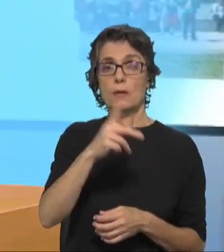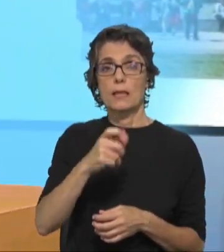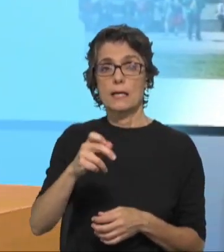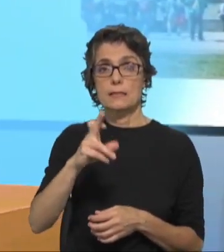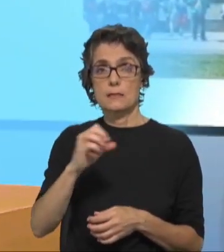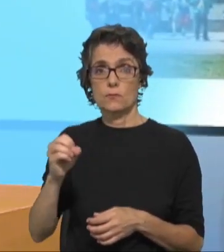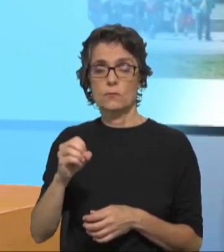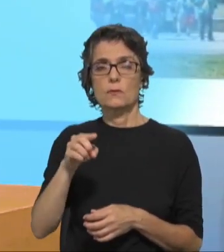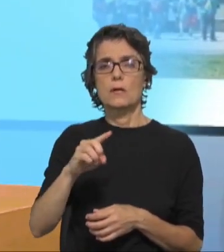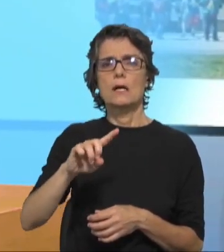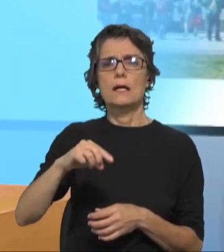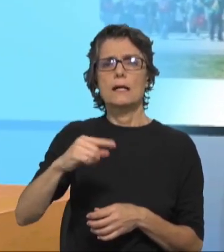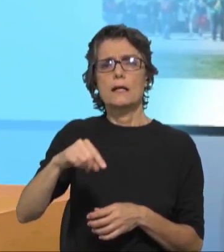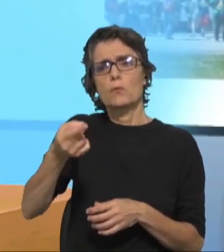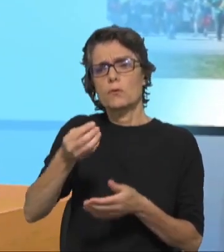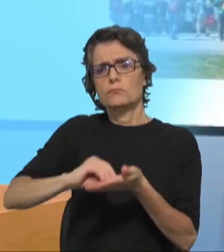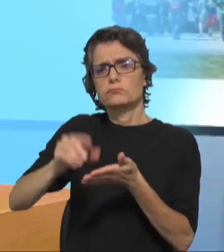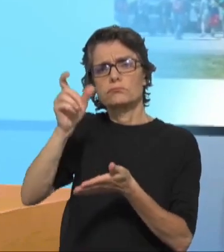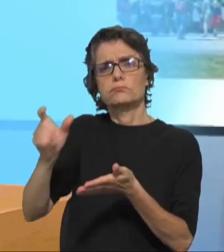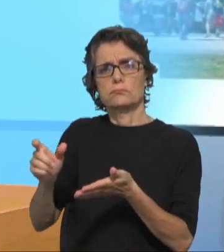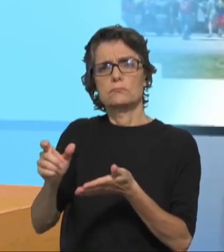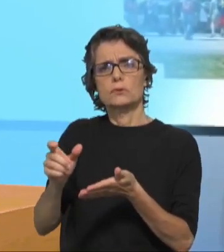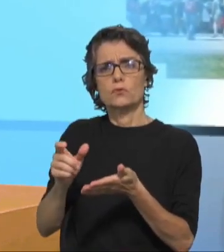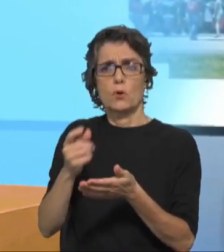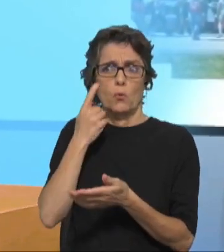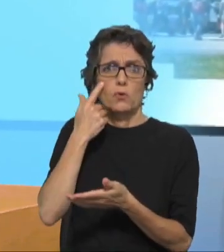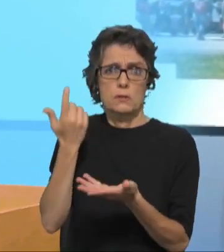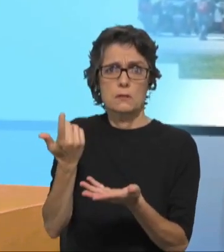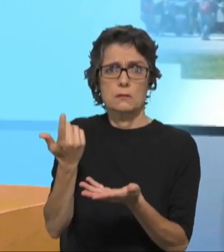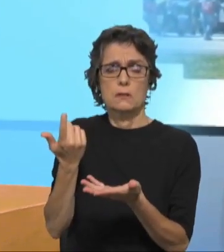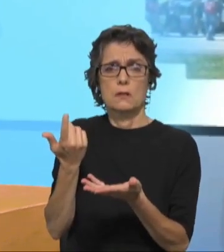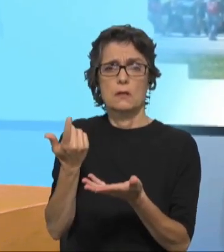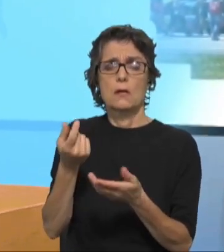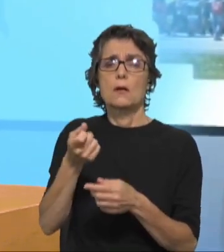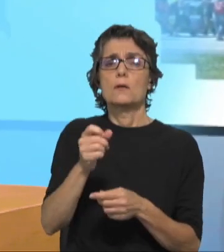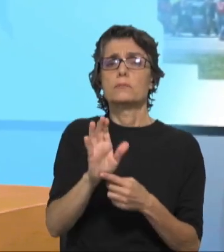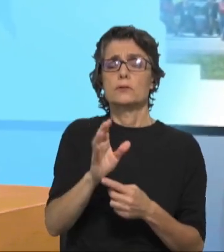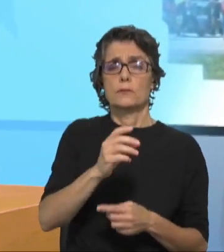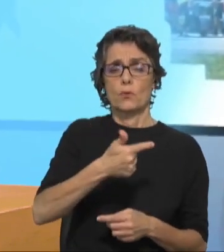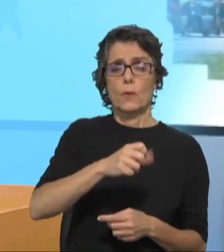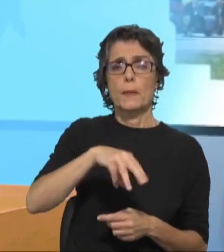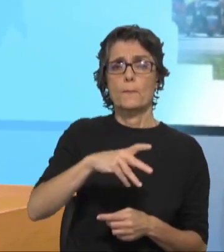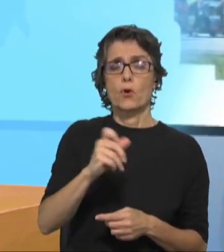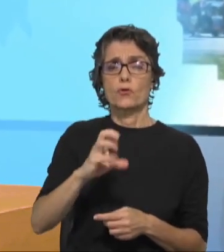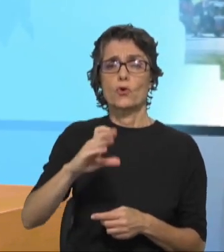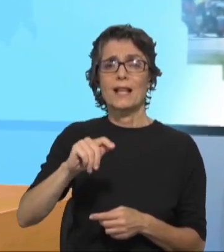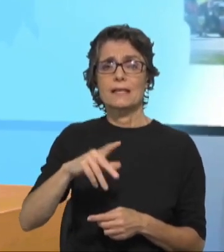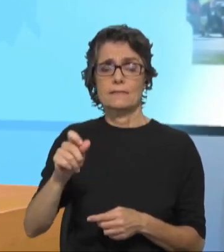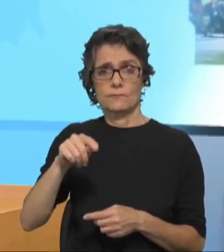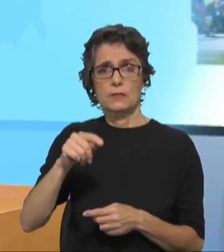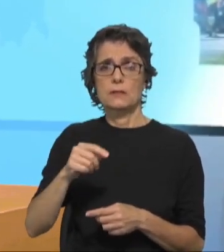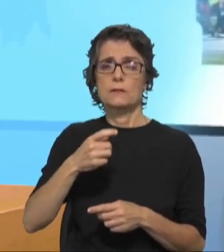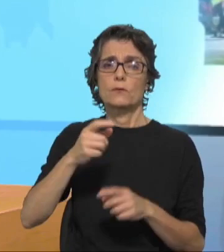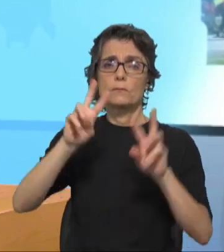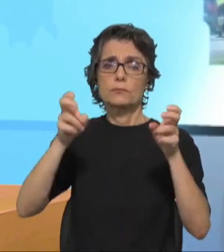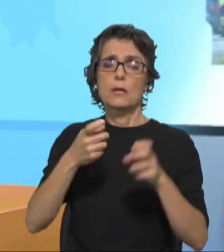temos autores conceituados, e estamos a falar, por exemplo, do Timothy Radcliffe, Perguntas de Deus e